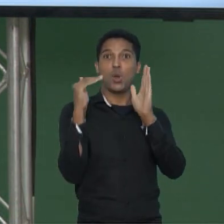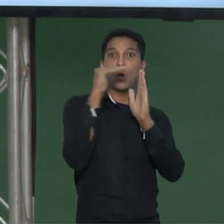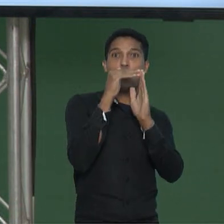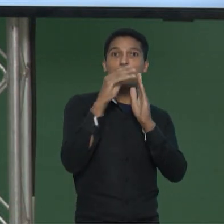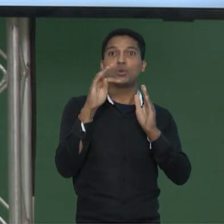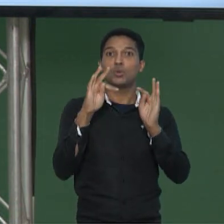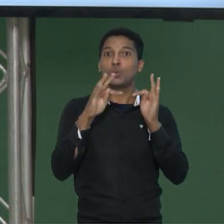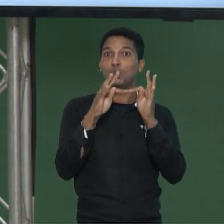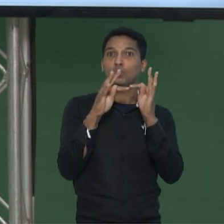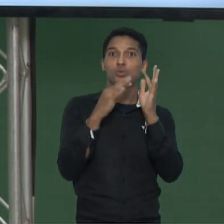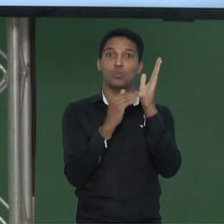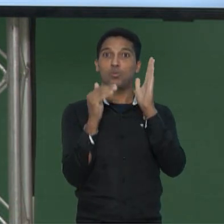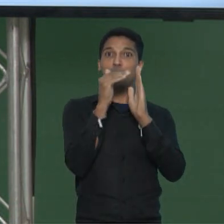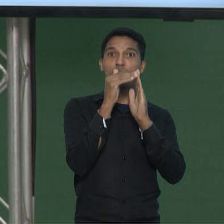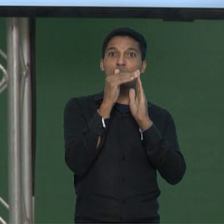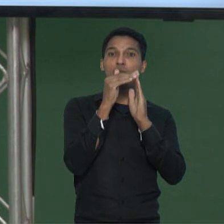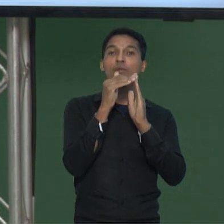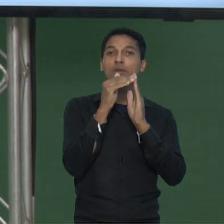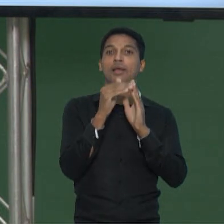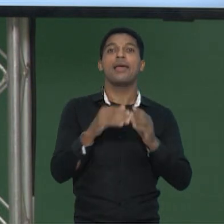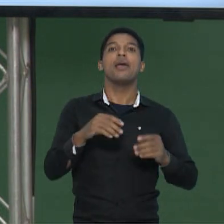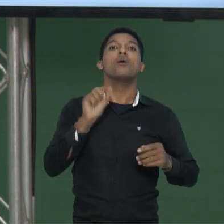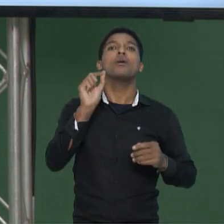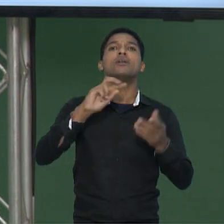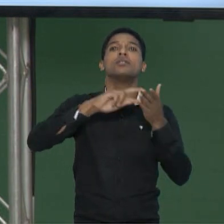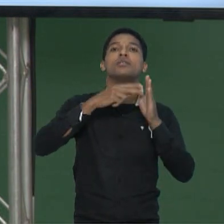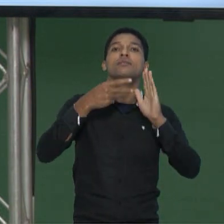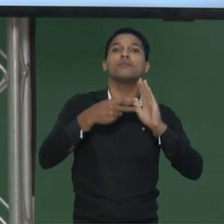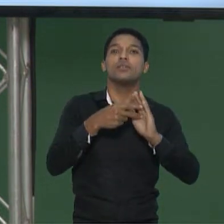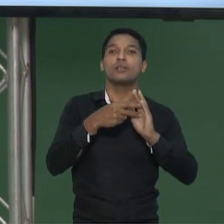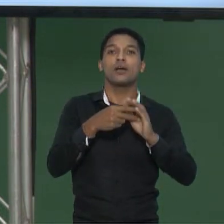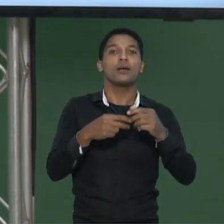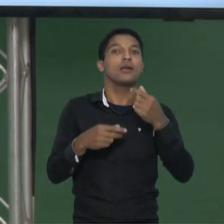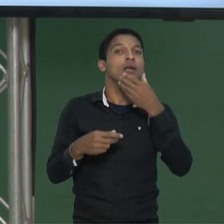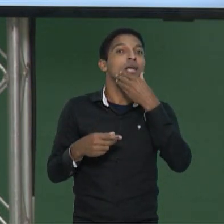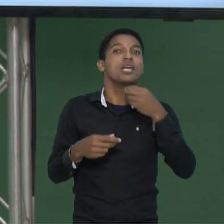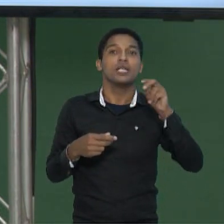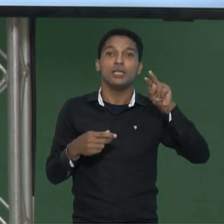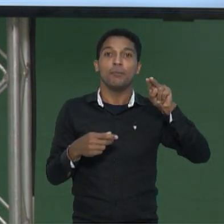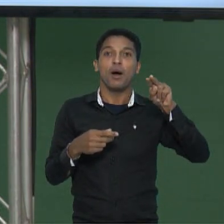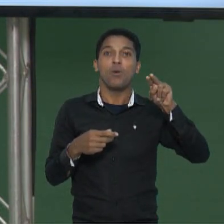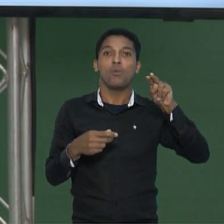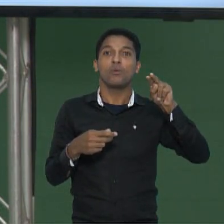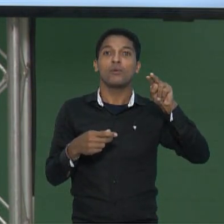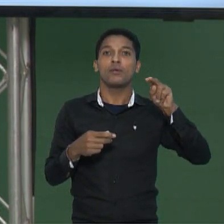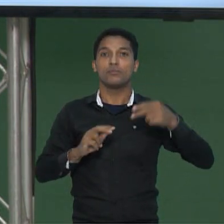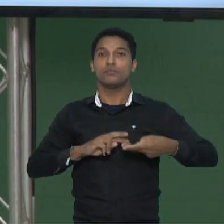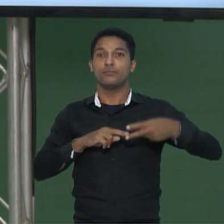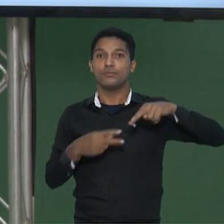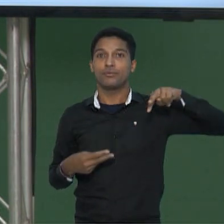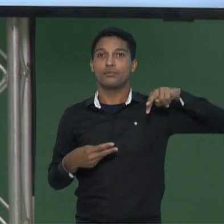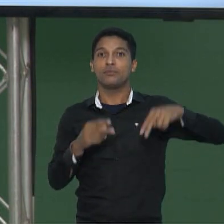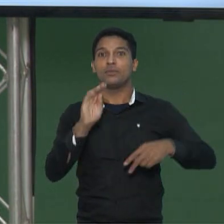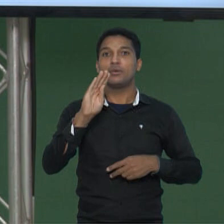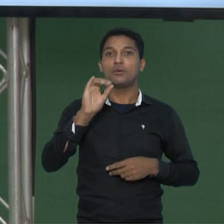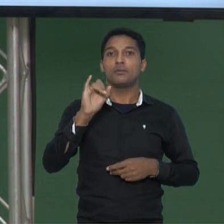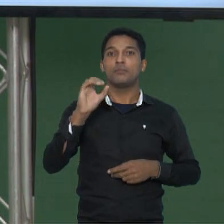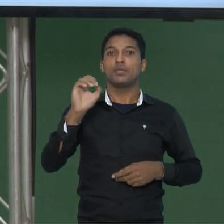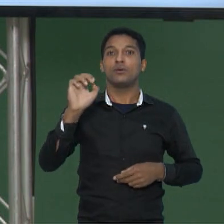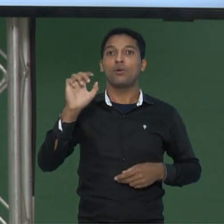biológico. Então veja, teve uma hora que ele disse, I am whole brother. Então ele também é